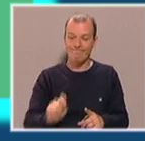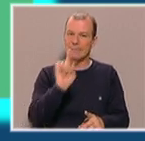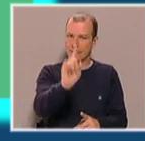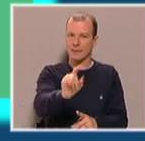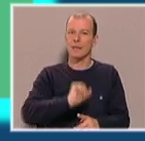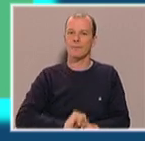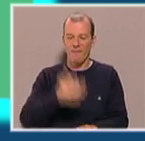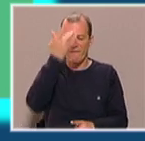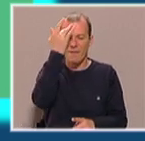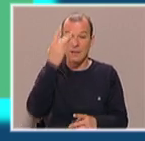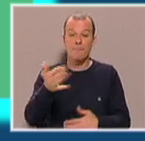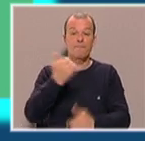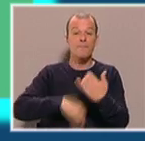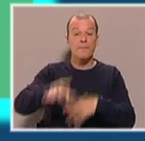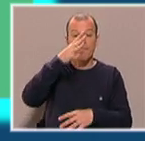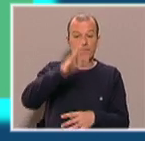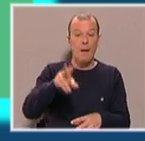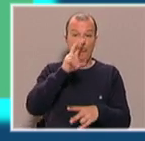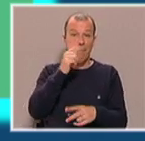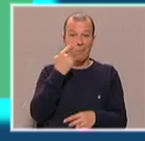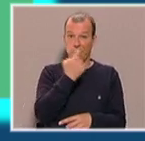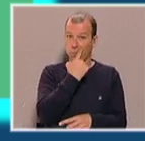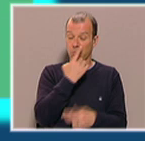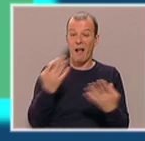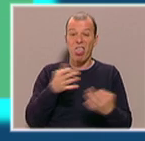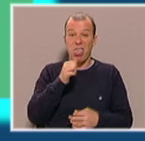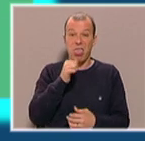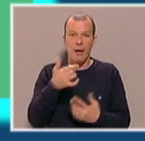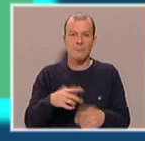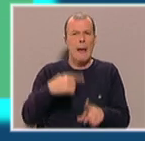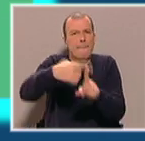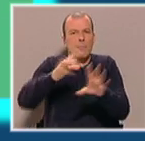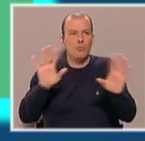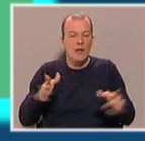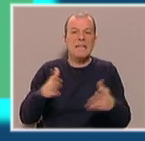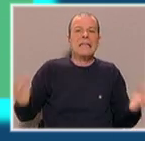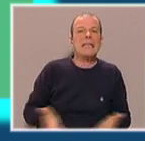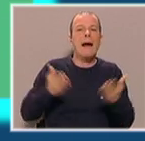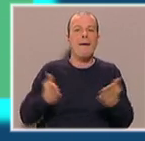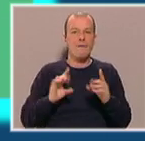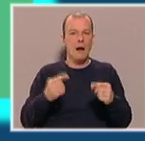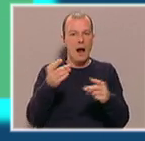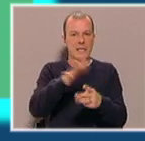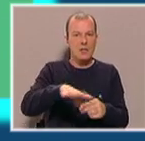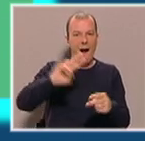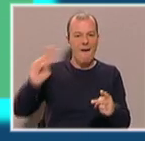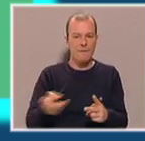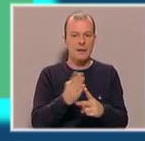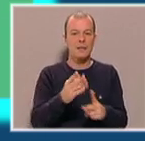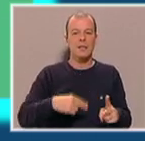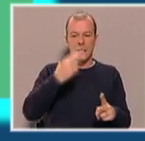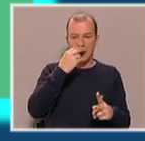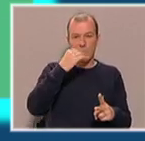esta é fácil. Inflamação das vias respiratórias, que é habitualmente benigna e ligeira, temos aqui os dois casos, a